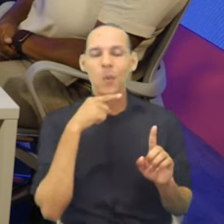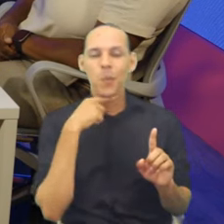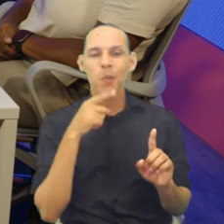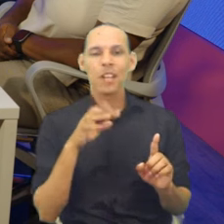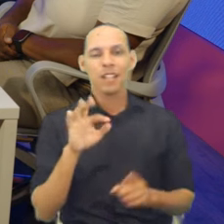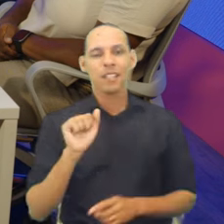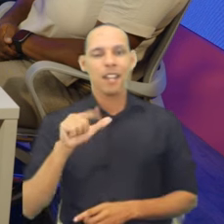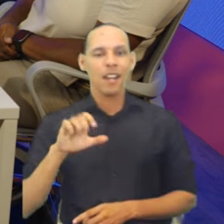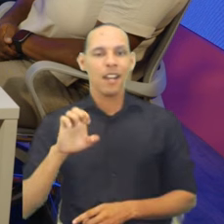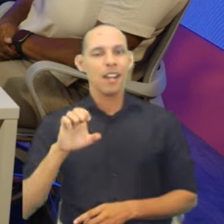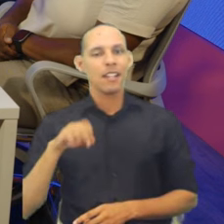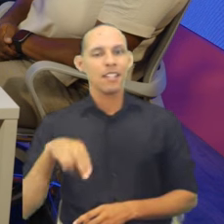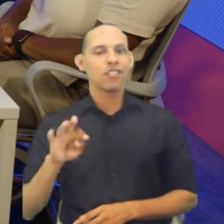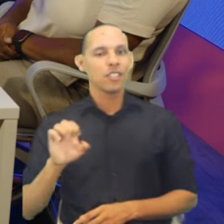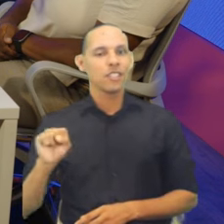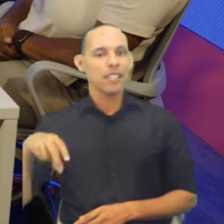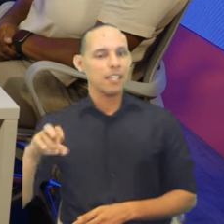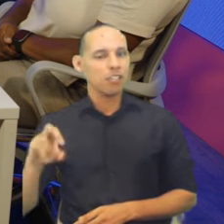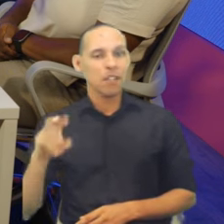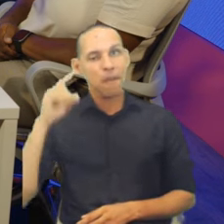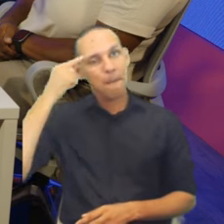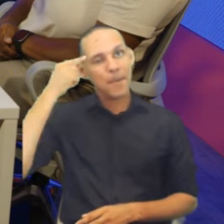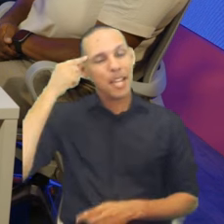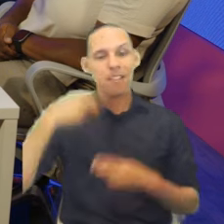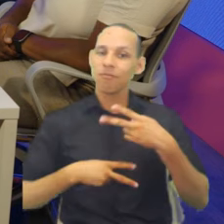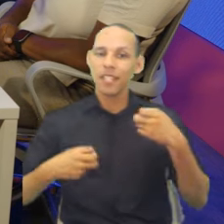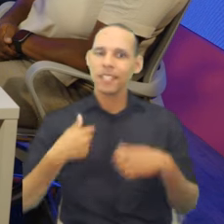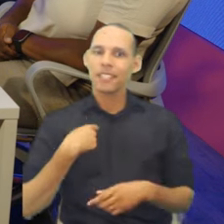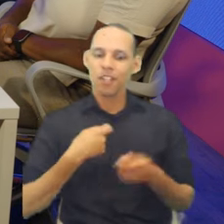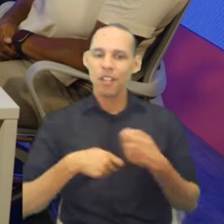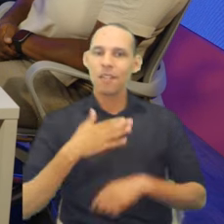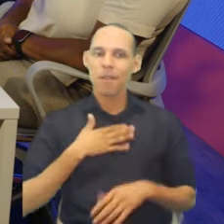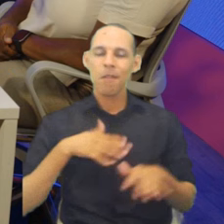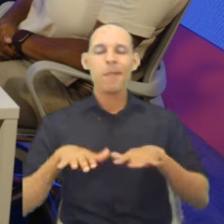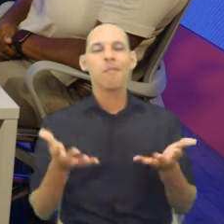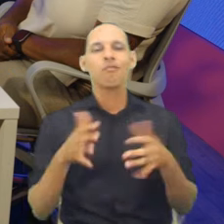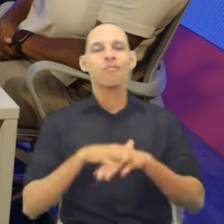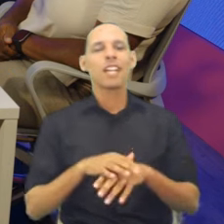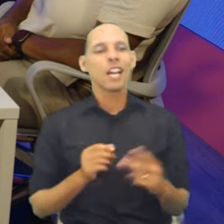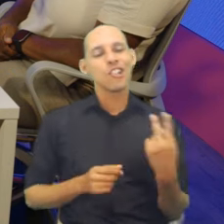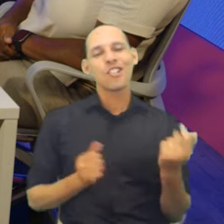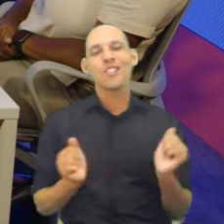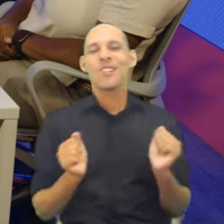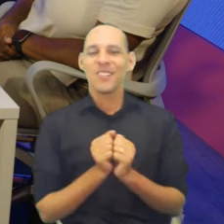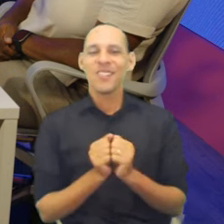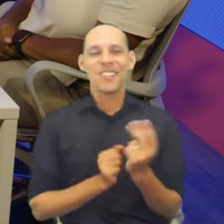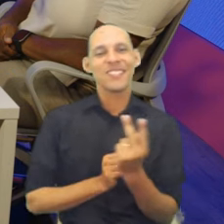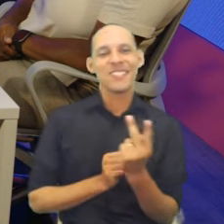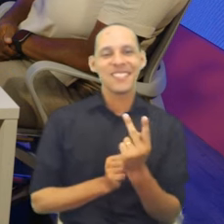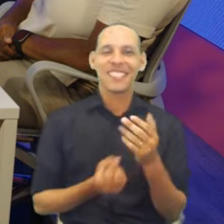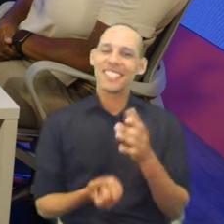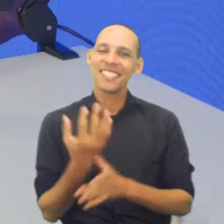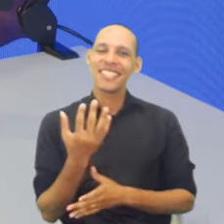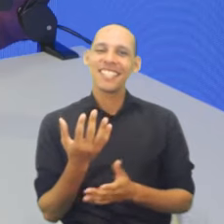sener por isso que ela tava pensando no sebrai E eu pensando no meu negócio movimento incluir lá no café a gente juntou movimento incluir talento sener fundamos a